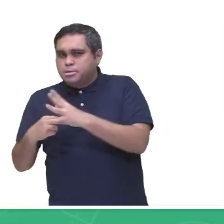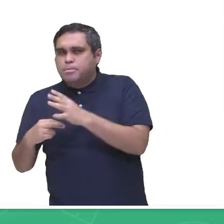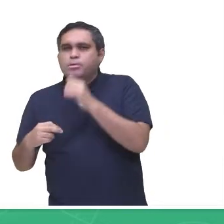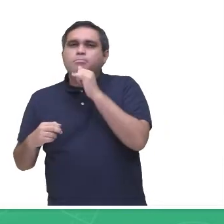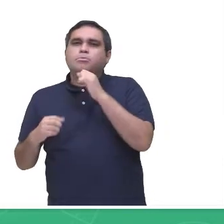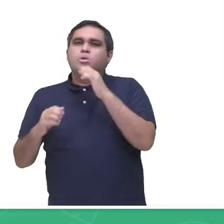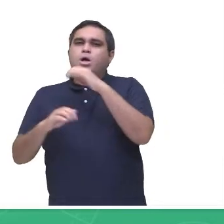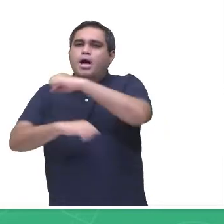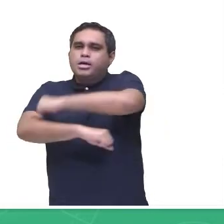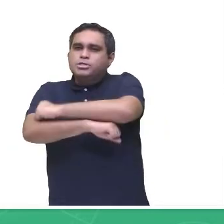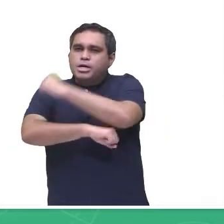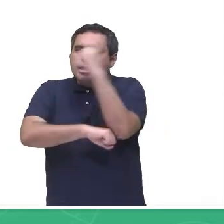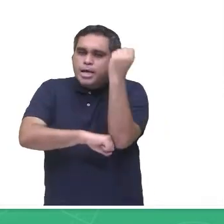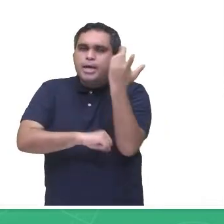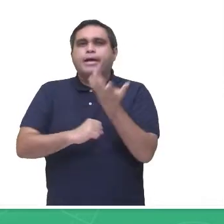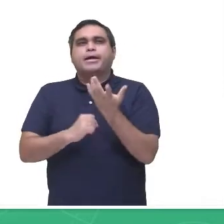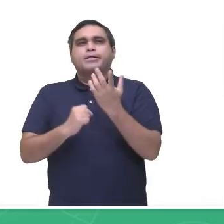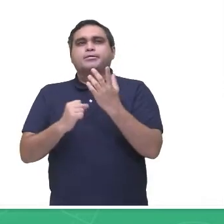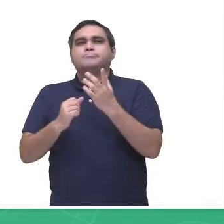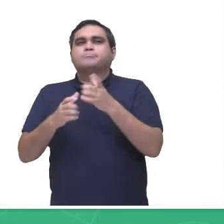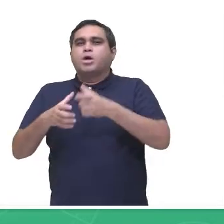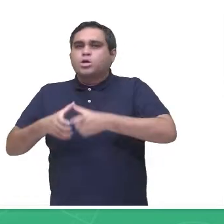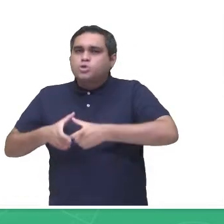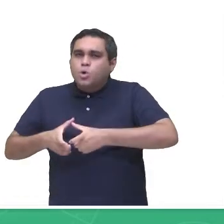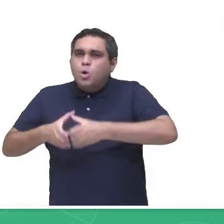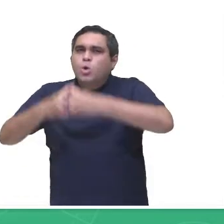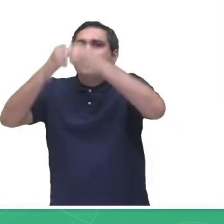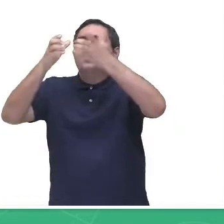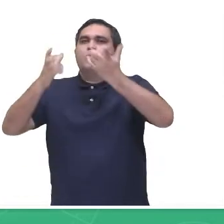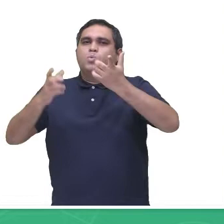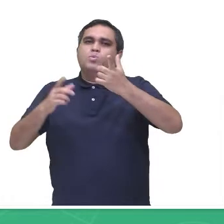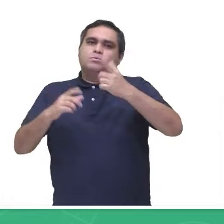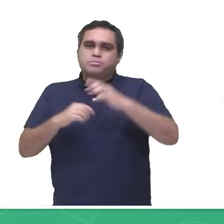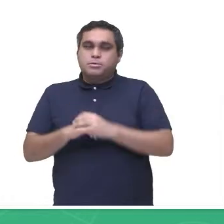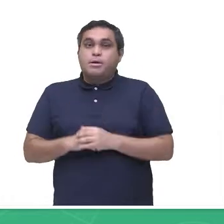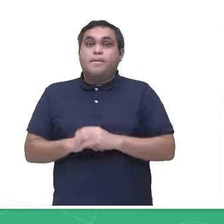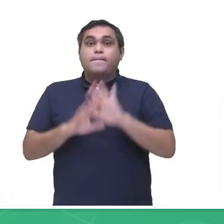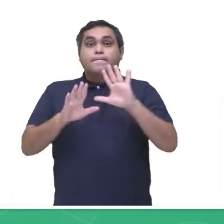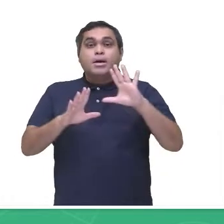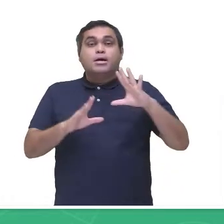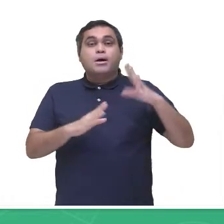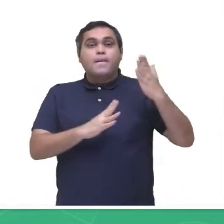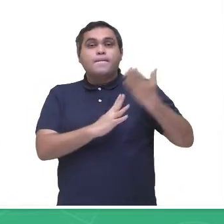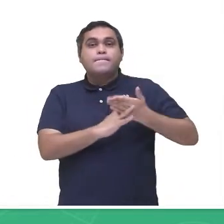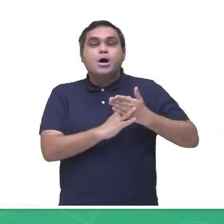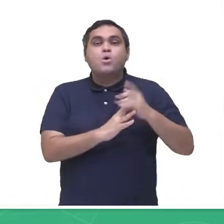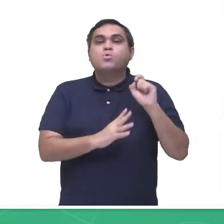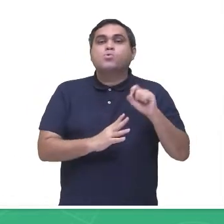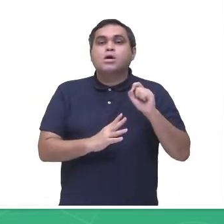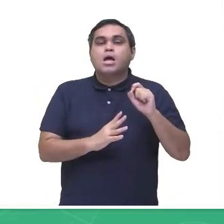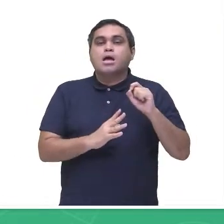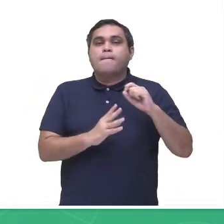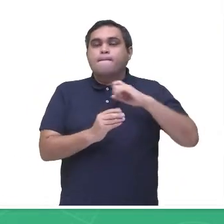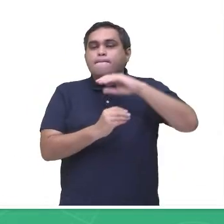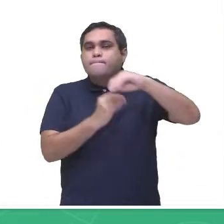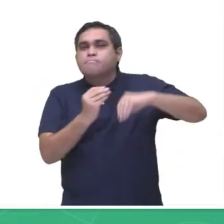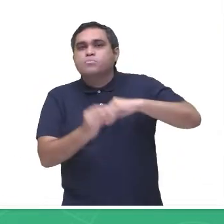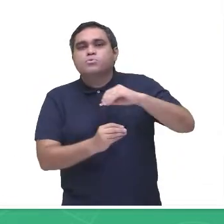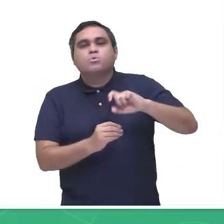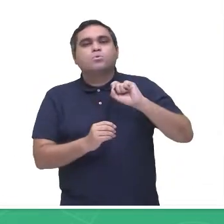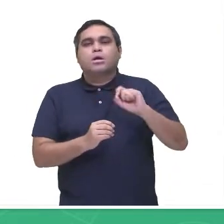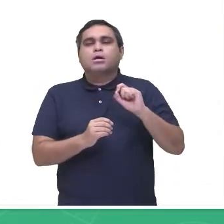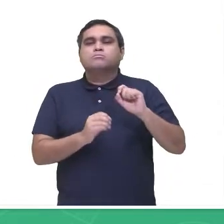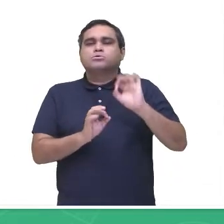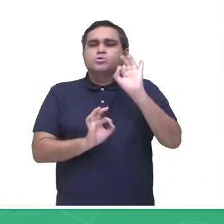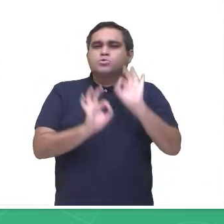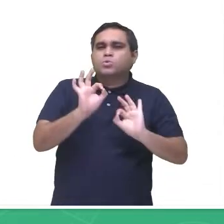os arcos, certo? Mas aí ela vai ter a característica barroca, a questão dos ornamentos, a questão de